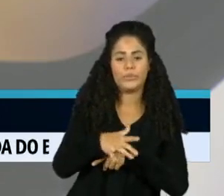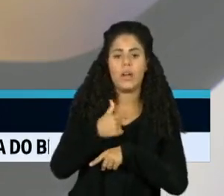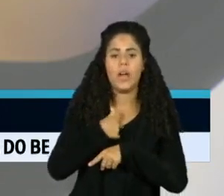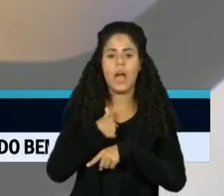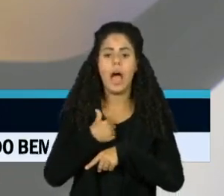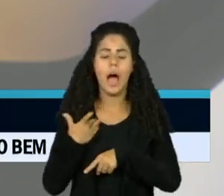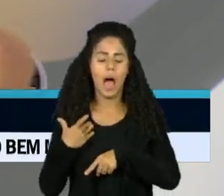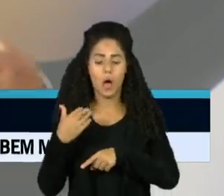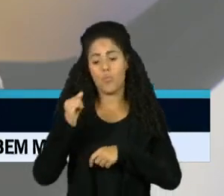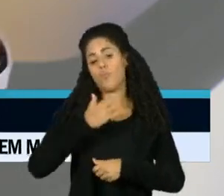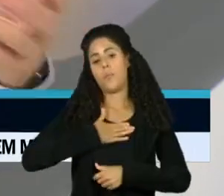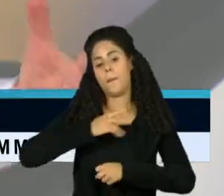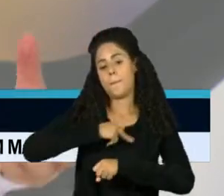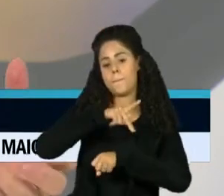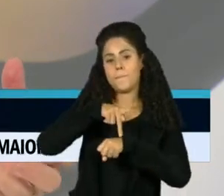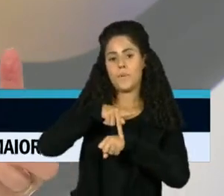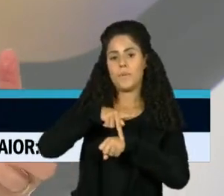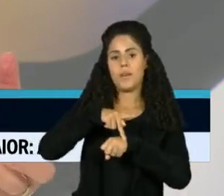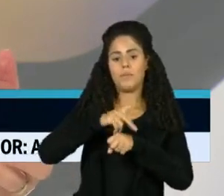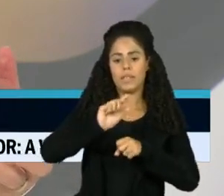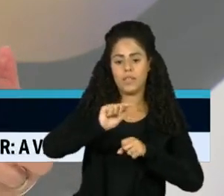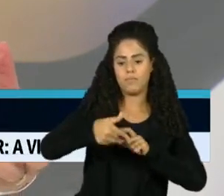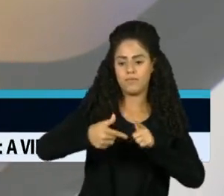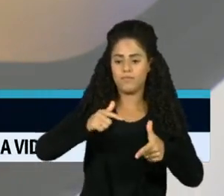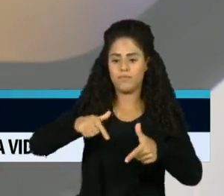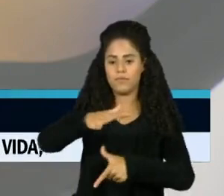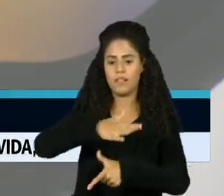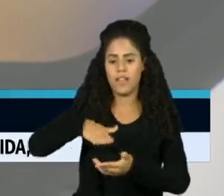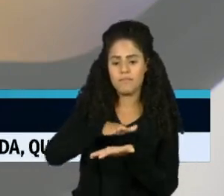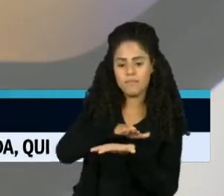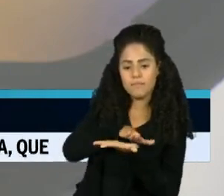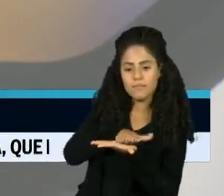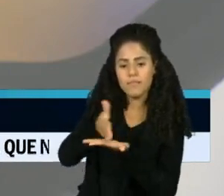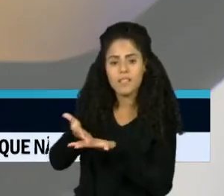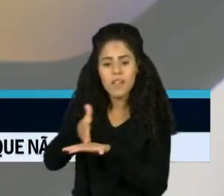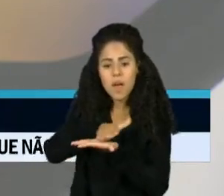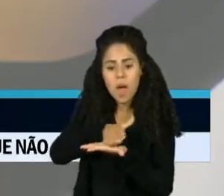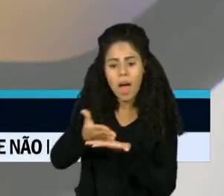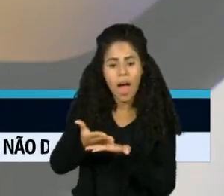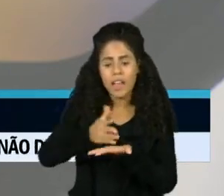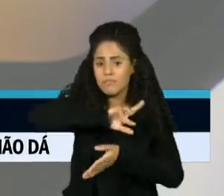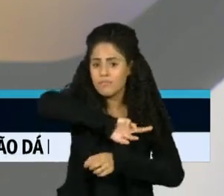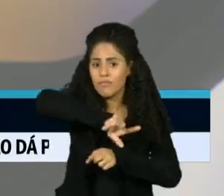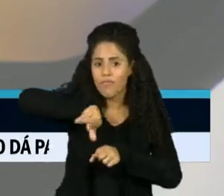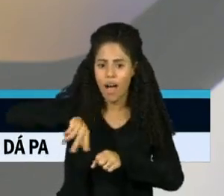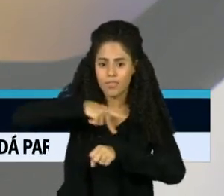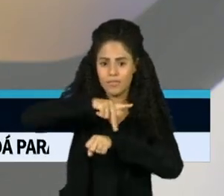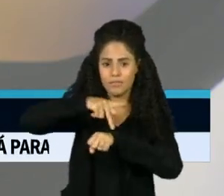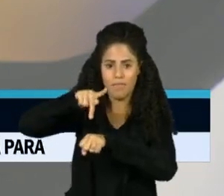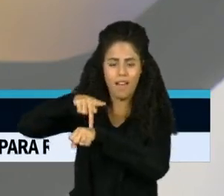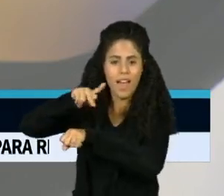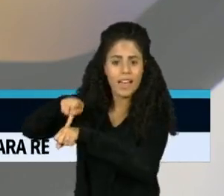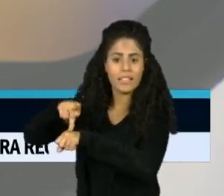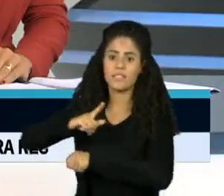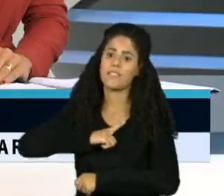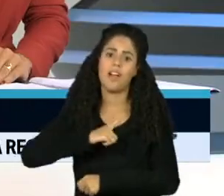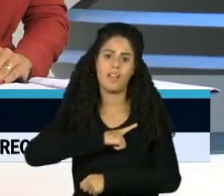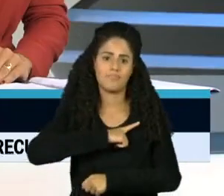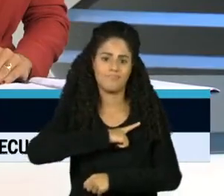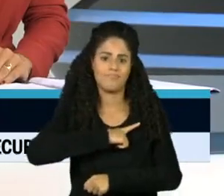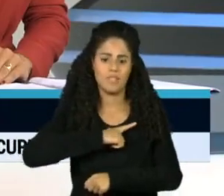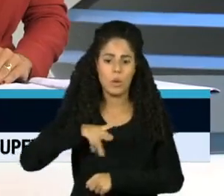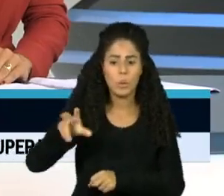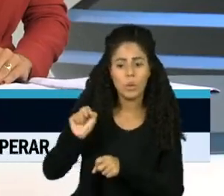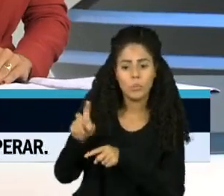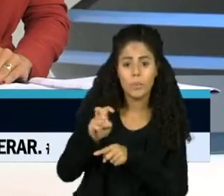o seu país, quando as suas fronteiras estão abertas por causa do trânsito muito grande entre pessoas e mercadorias.